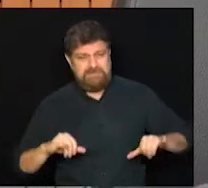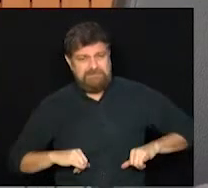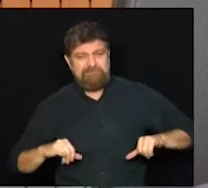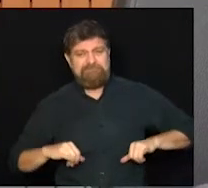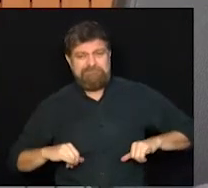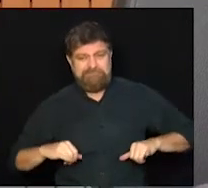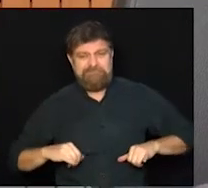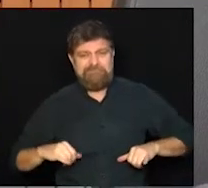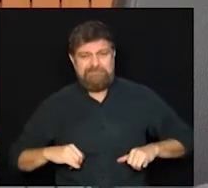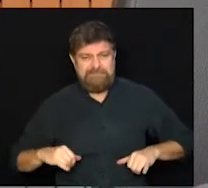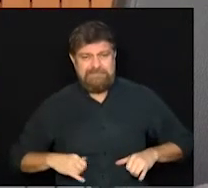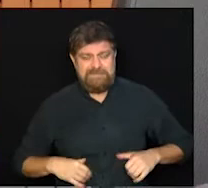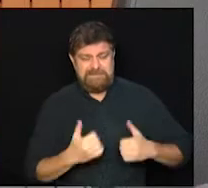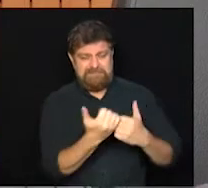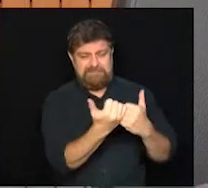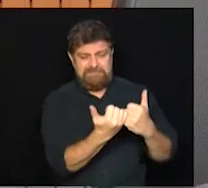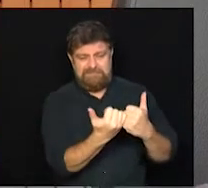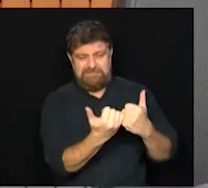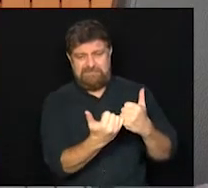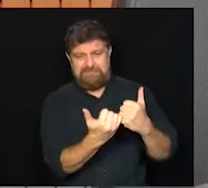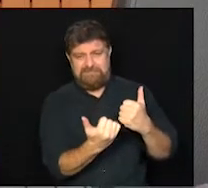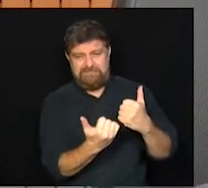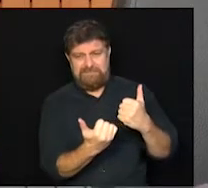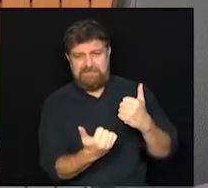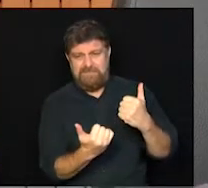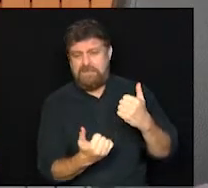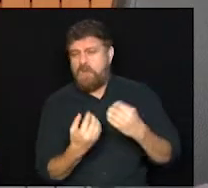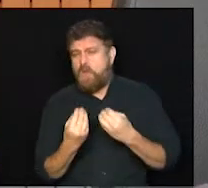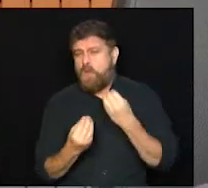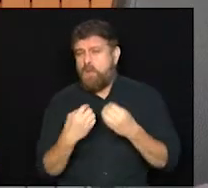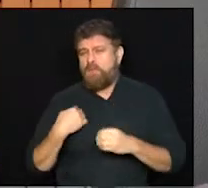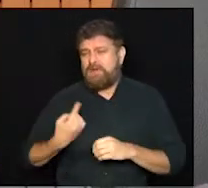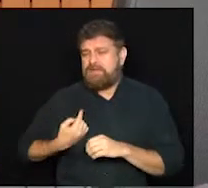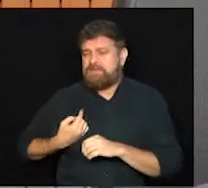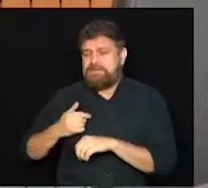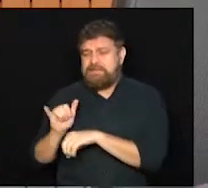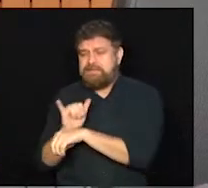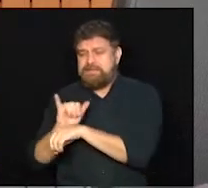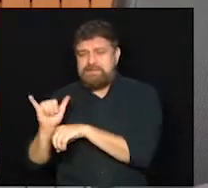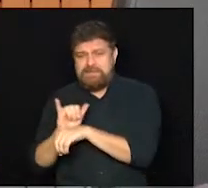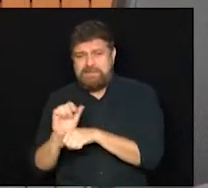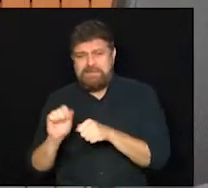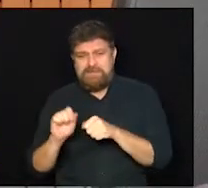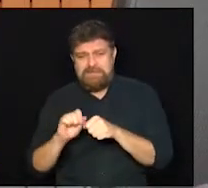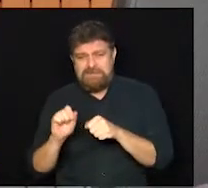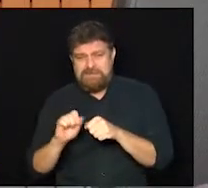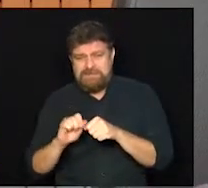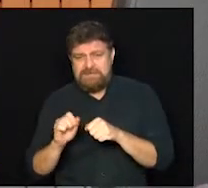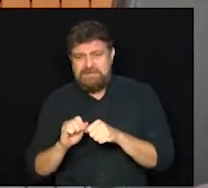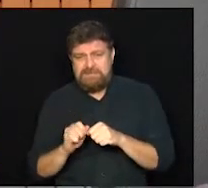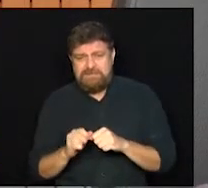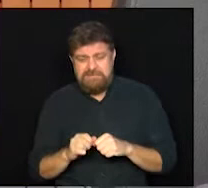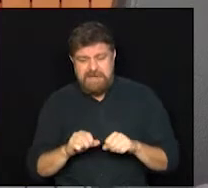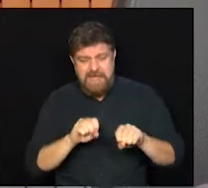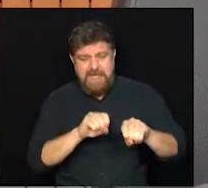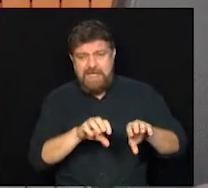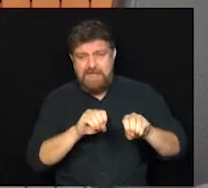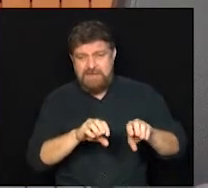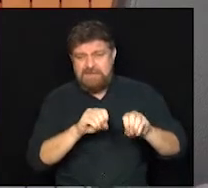impacto, e como é que a gente faz para mitigar esses impactos aí no percurso, né,